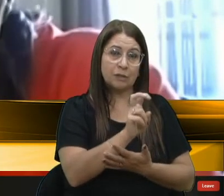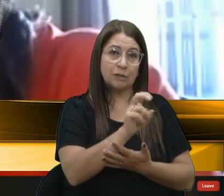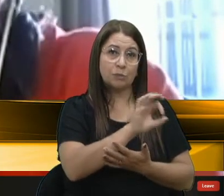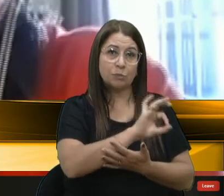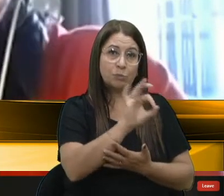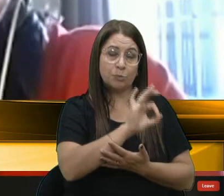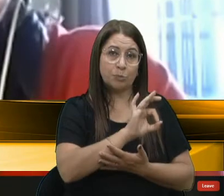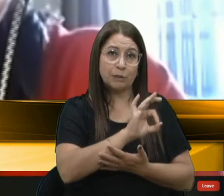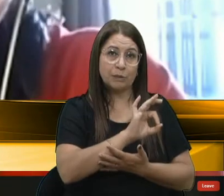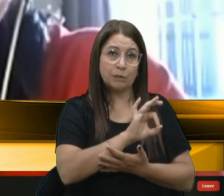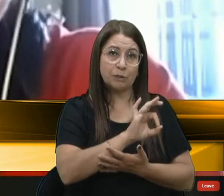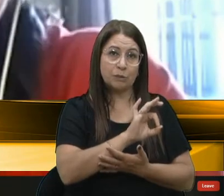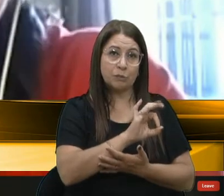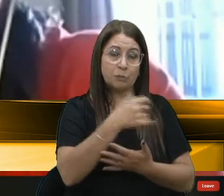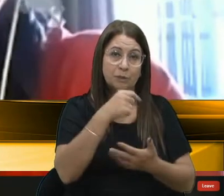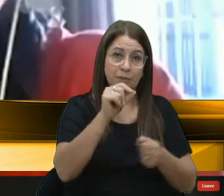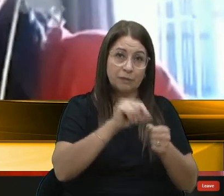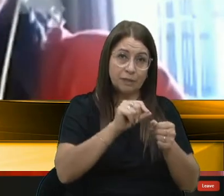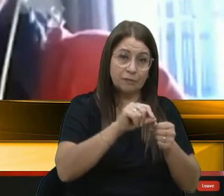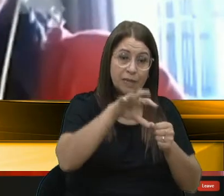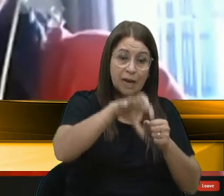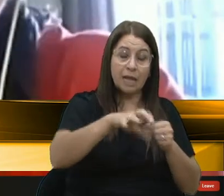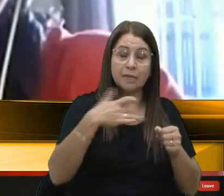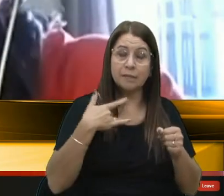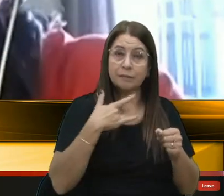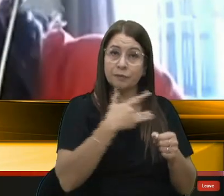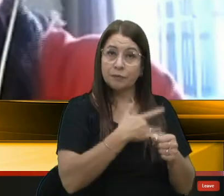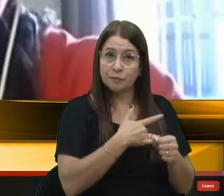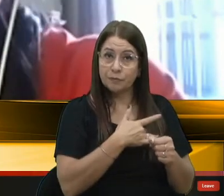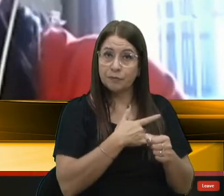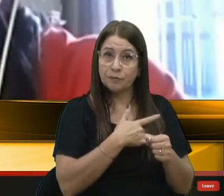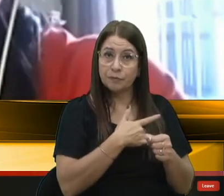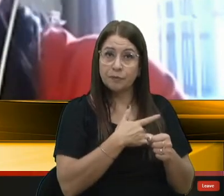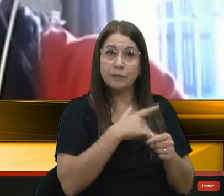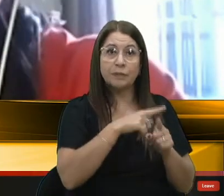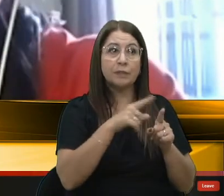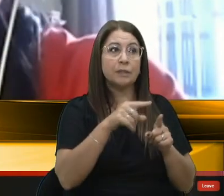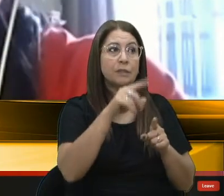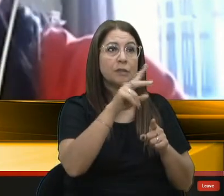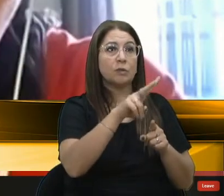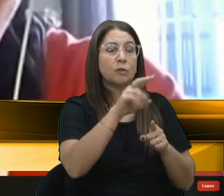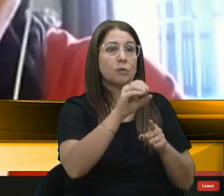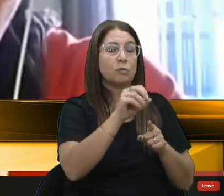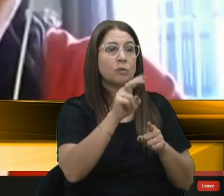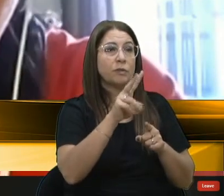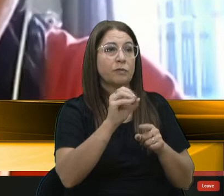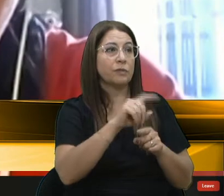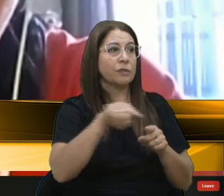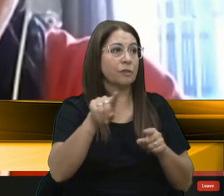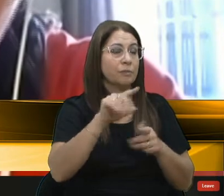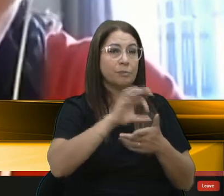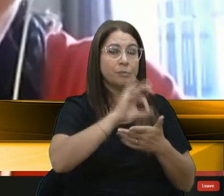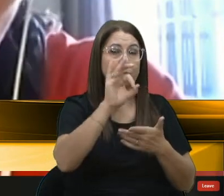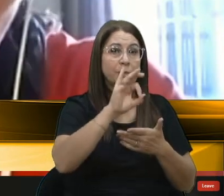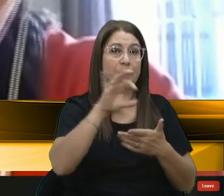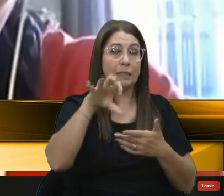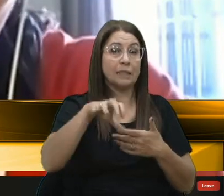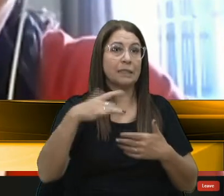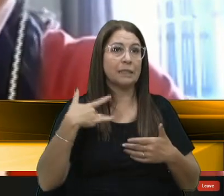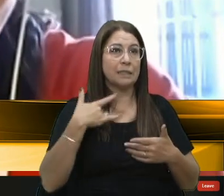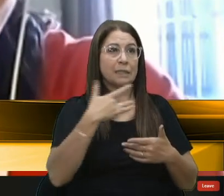25% do que deveria ser investido na área da saúde. Em 2020, o percentual investido na saúde foi